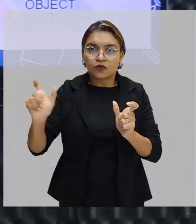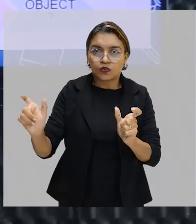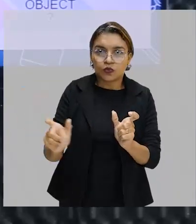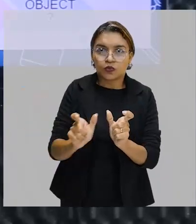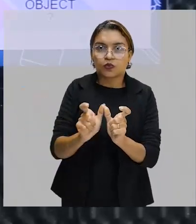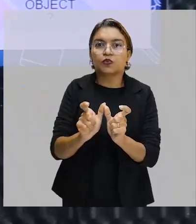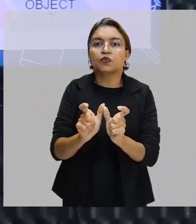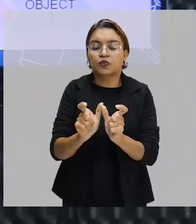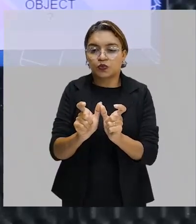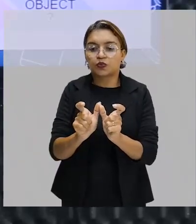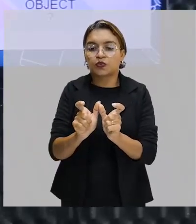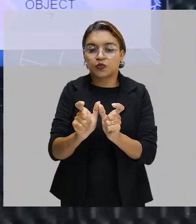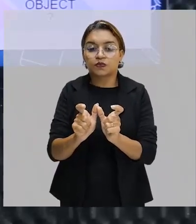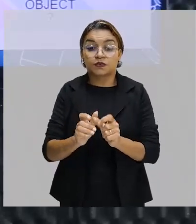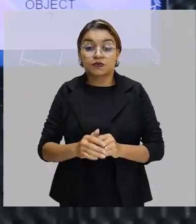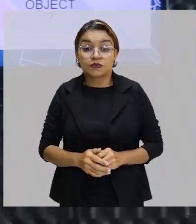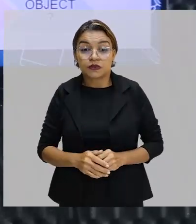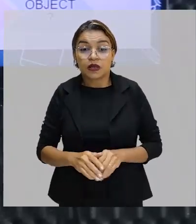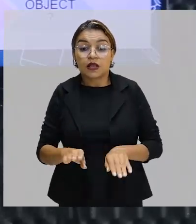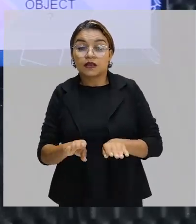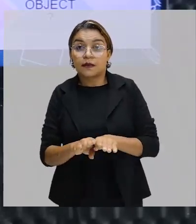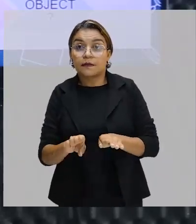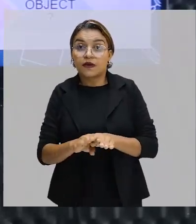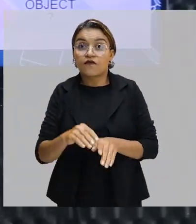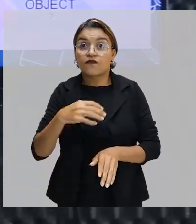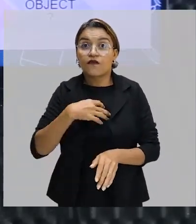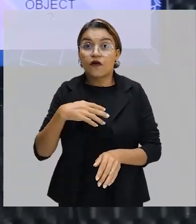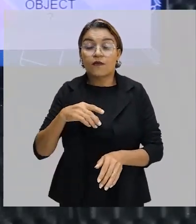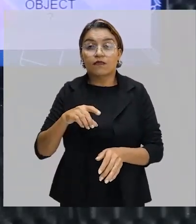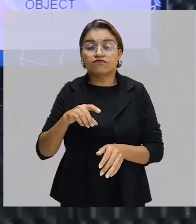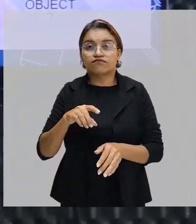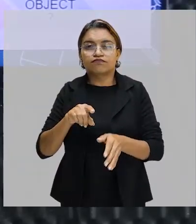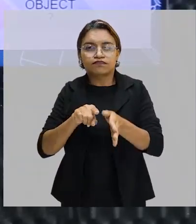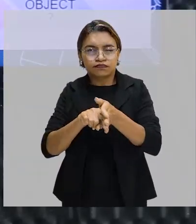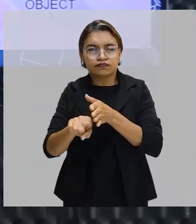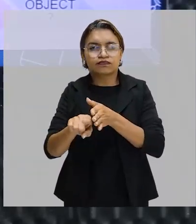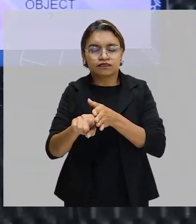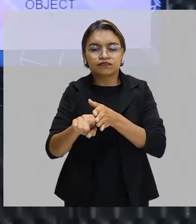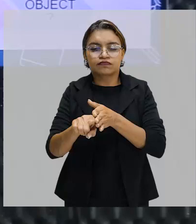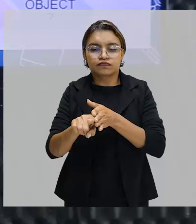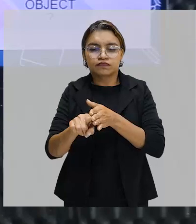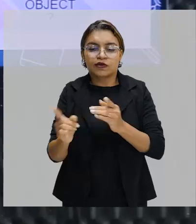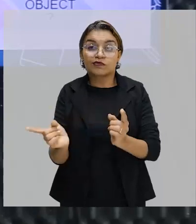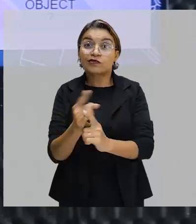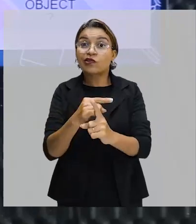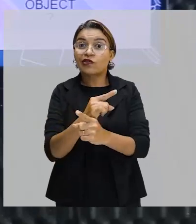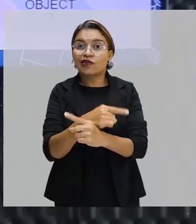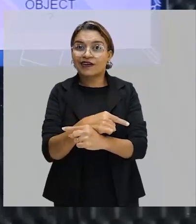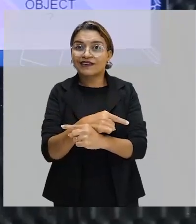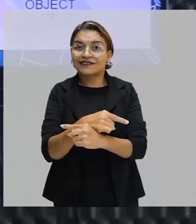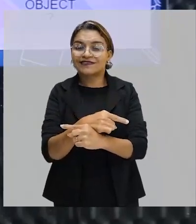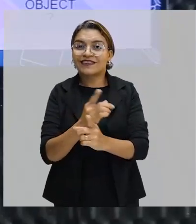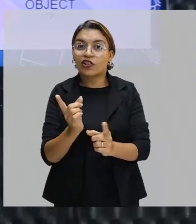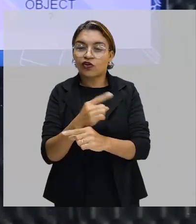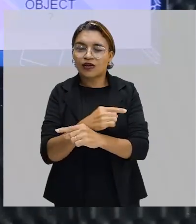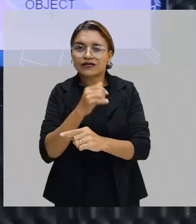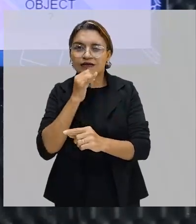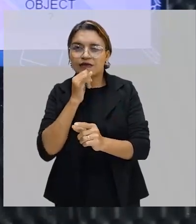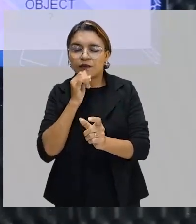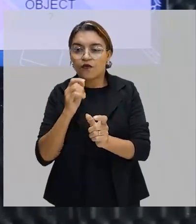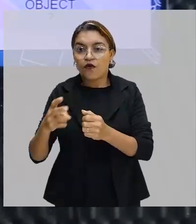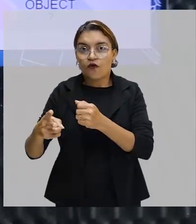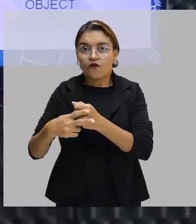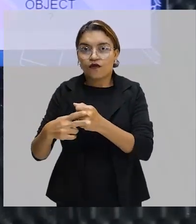um outro verbo auxiliar. E na forma interrogativa, a gente faz uma inversão. O verbo vem para